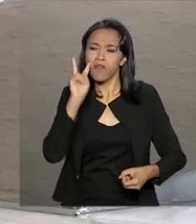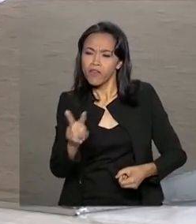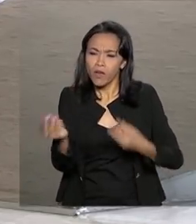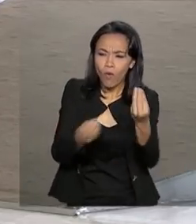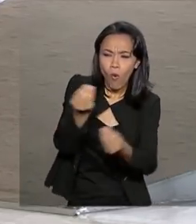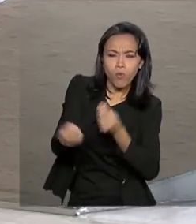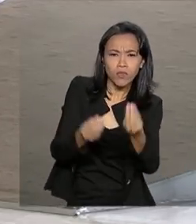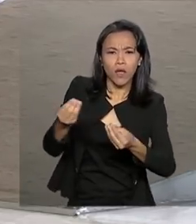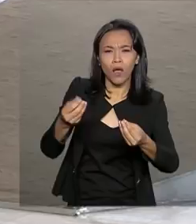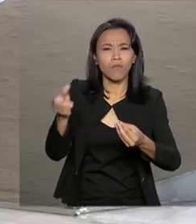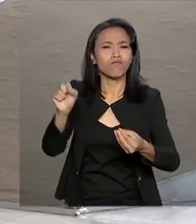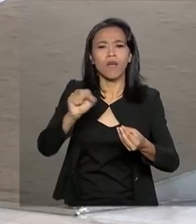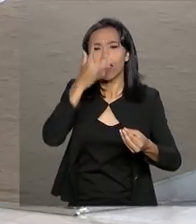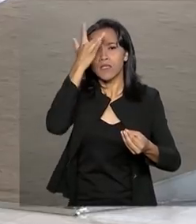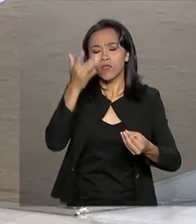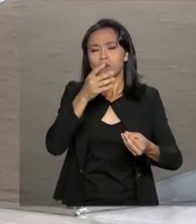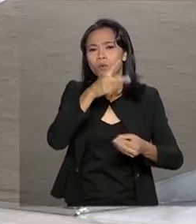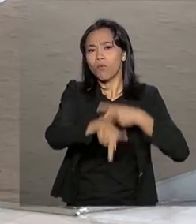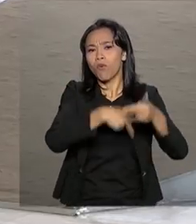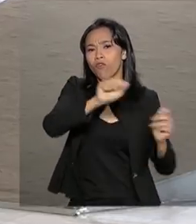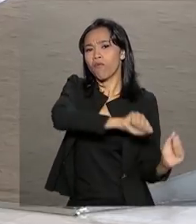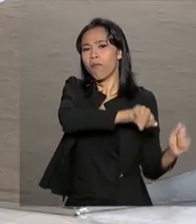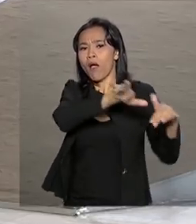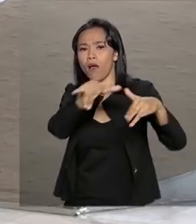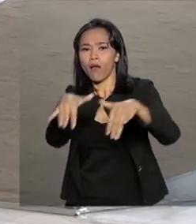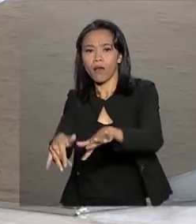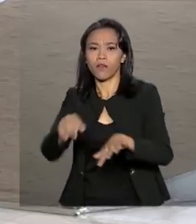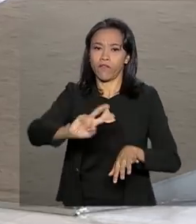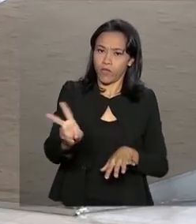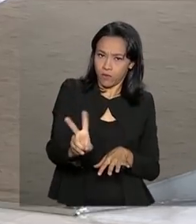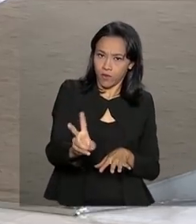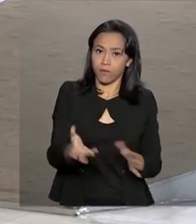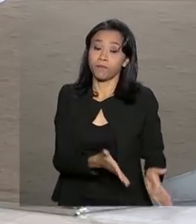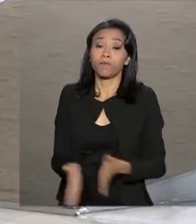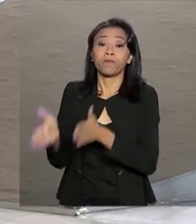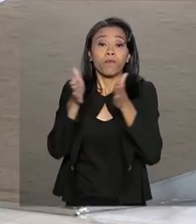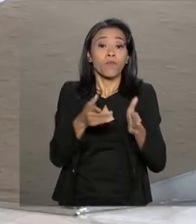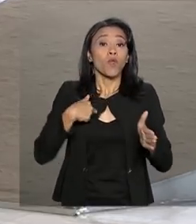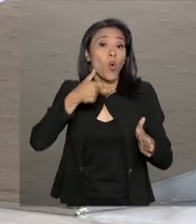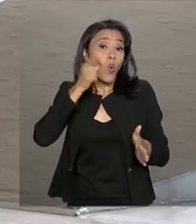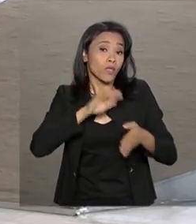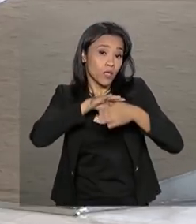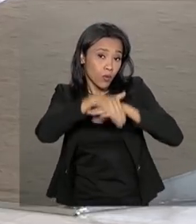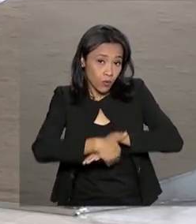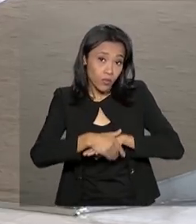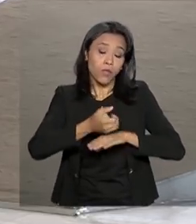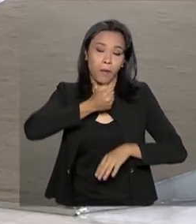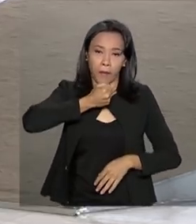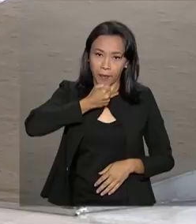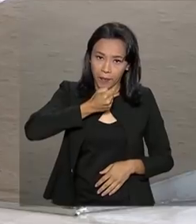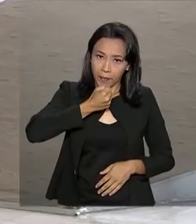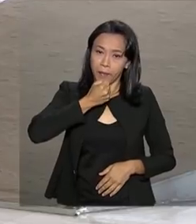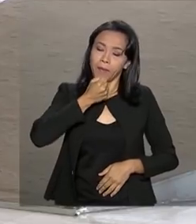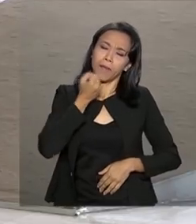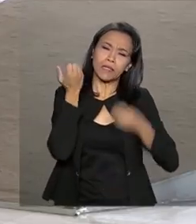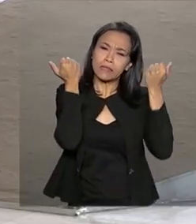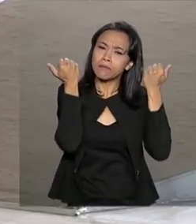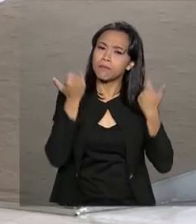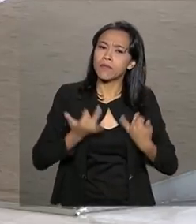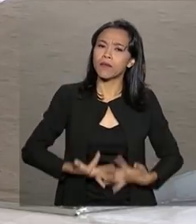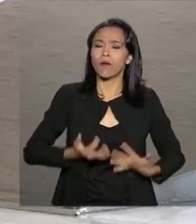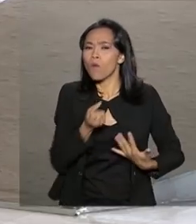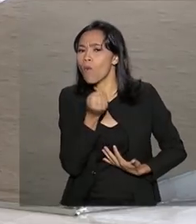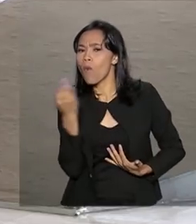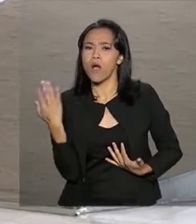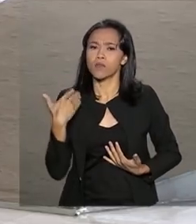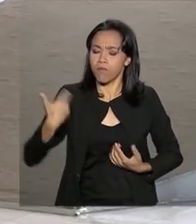está a situação dos imigrantes venezuelanos por lá. Ontem à noite, eles deram uma entrevista coletiva para falar quais serão